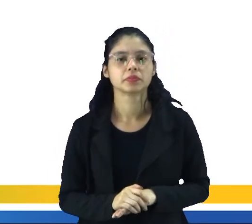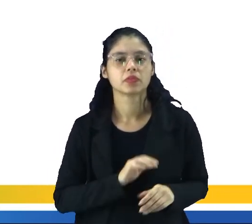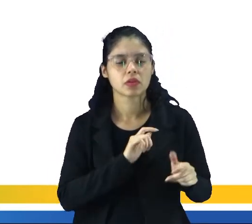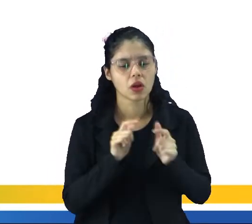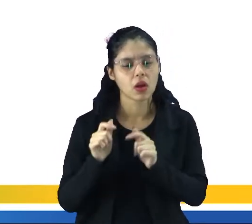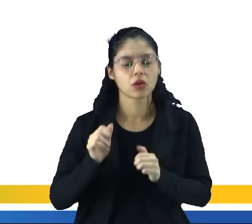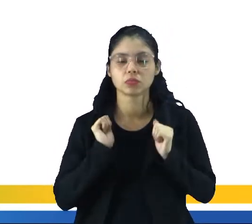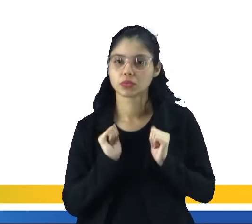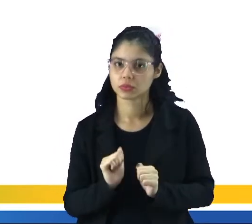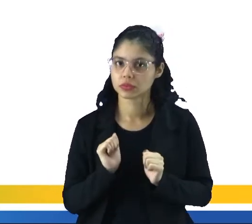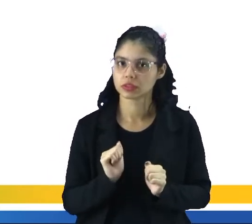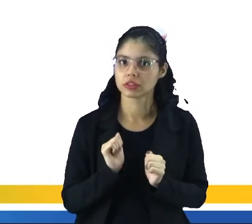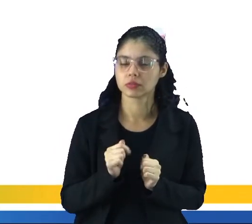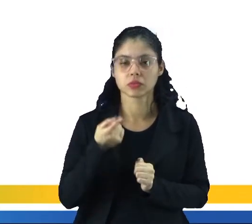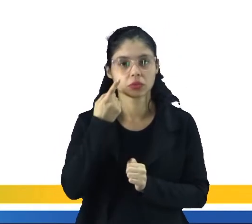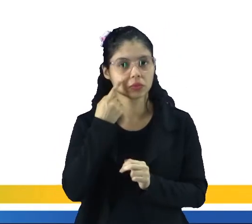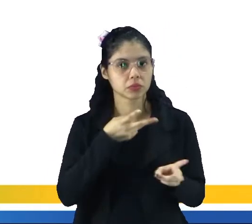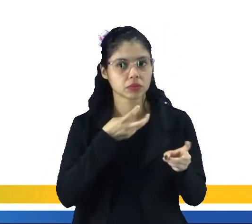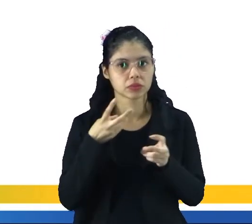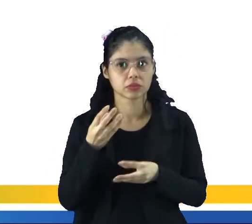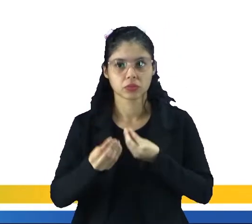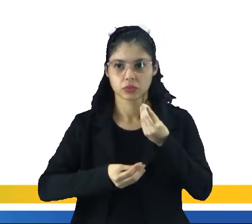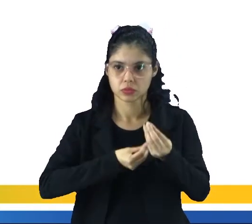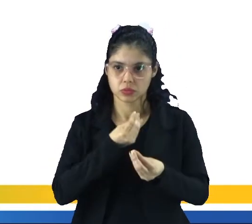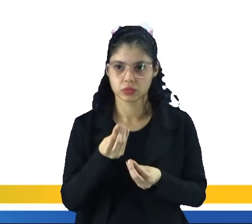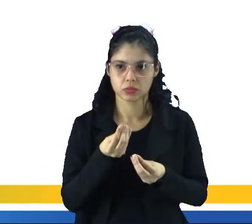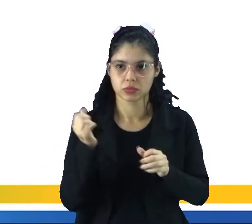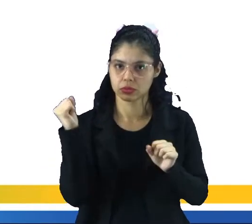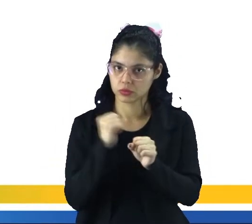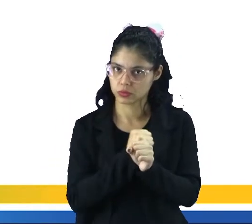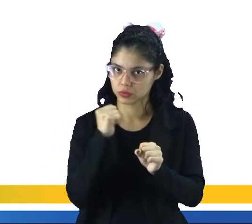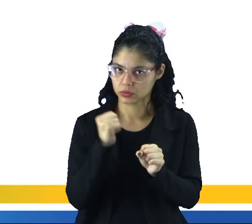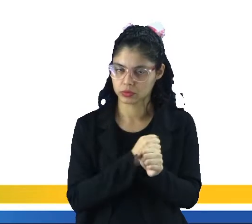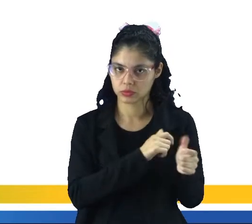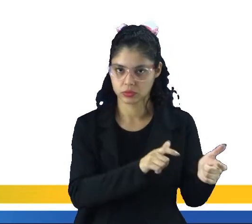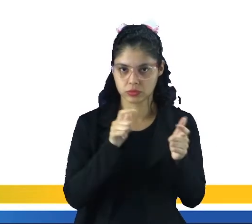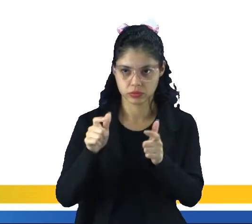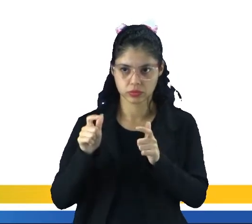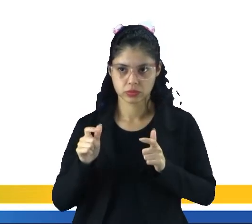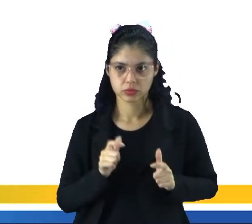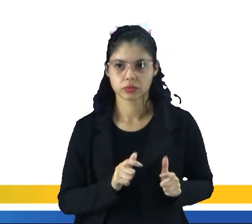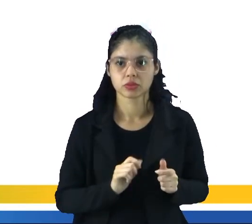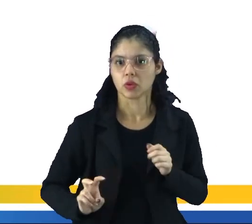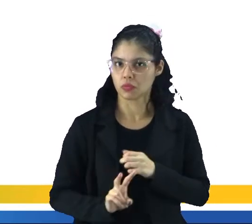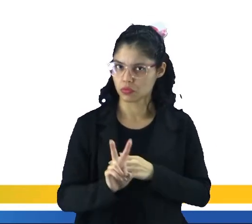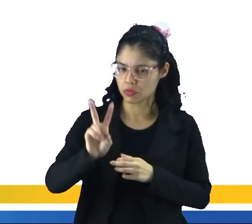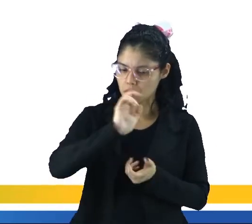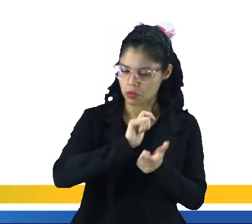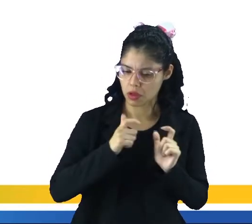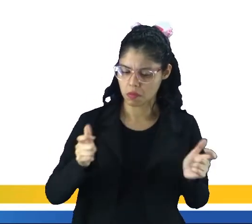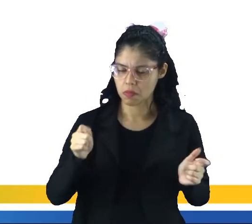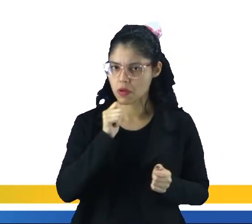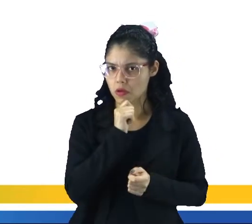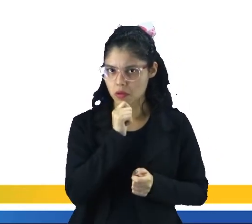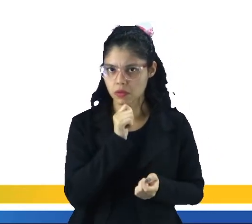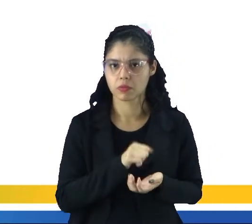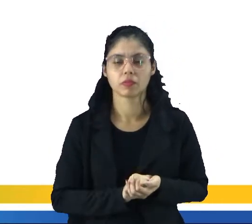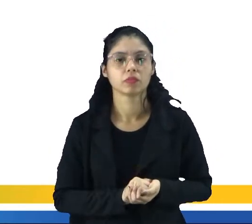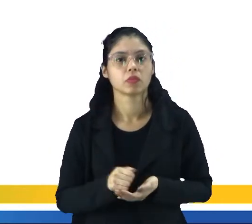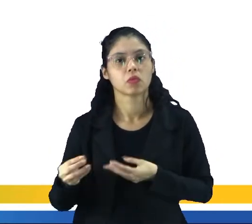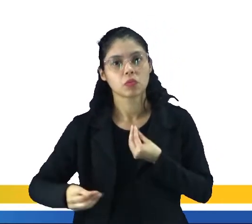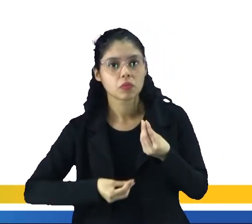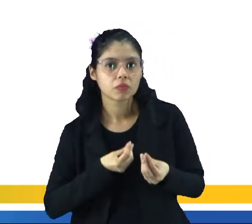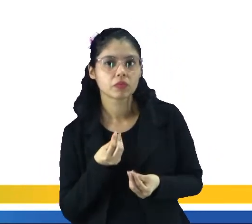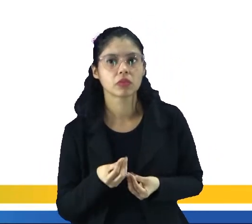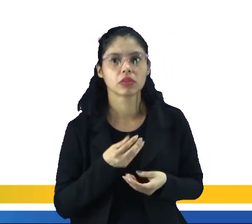nós podemos observar tanto nas construções do espaço, que eles deram um valor maior, quanto